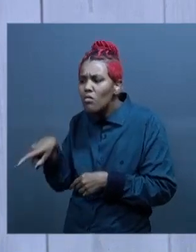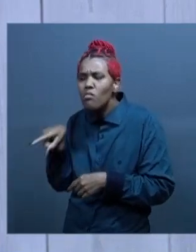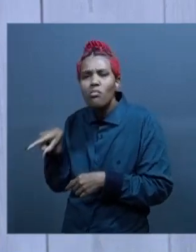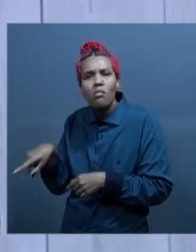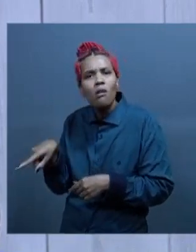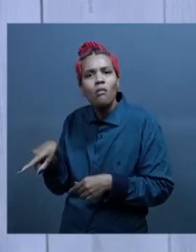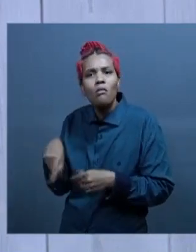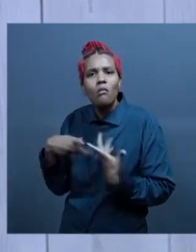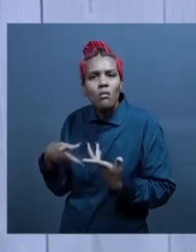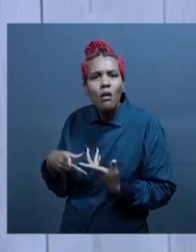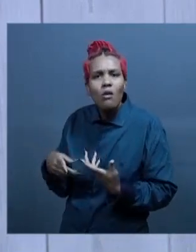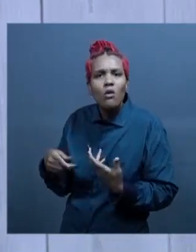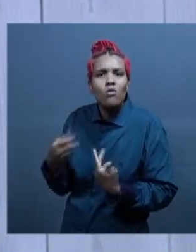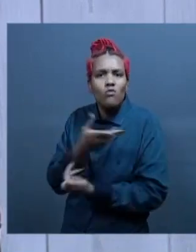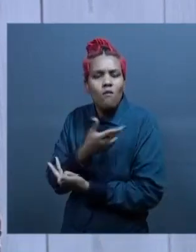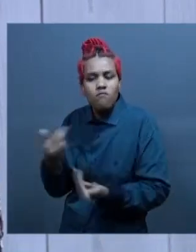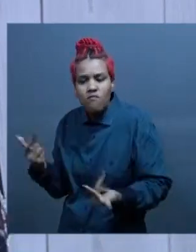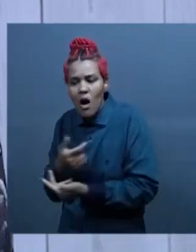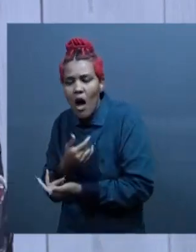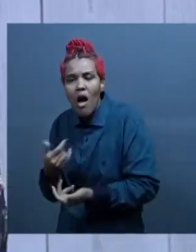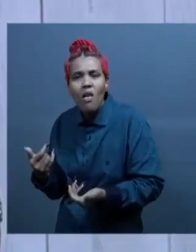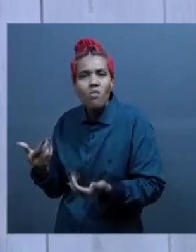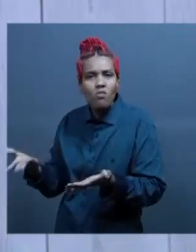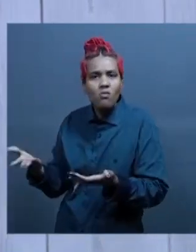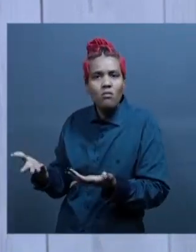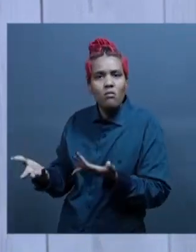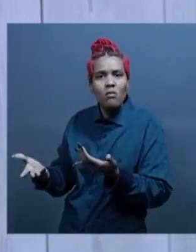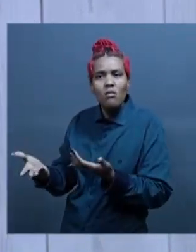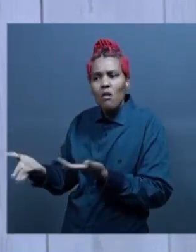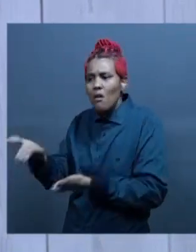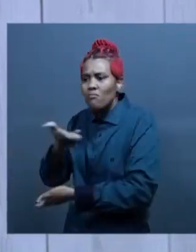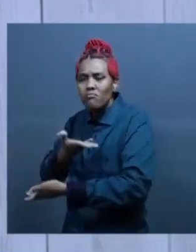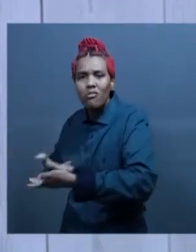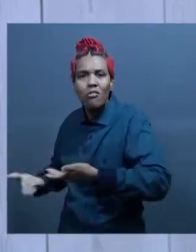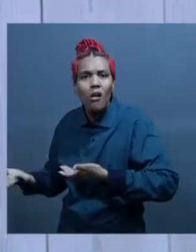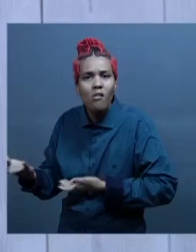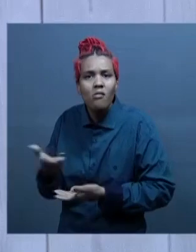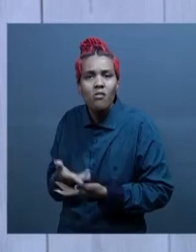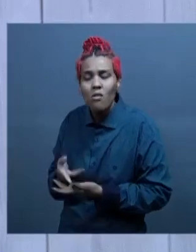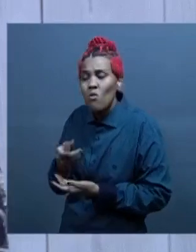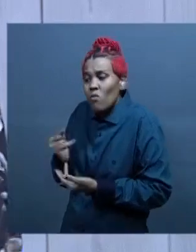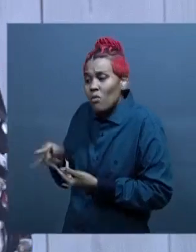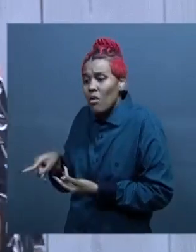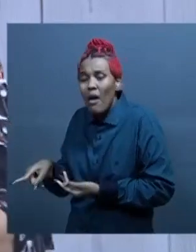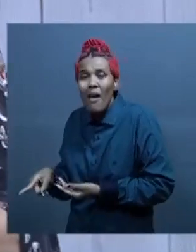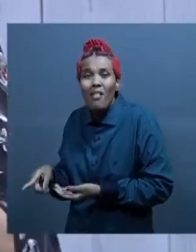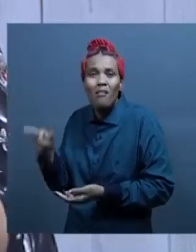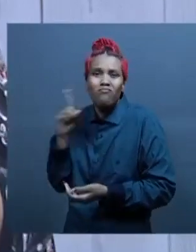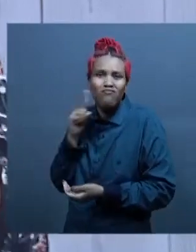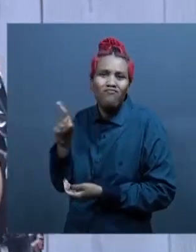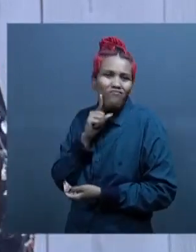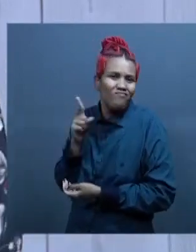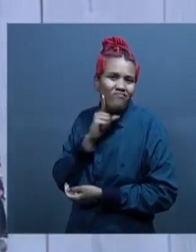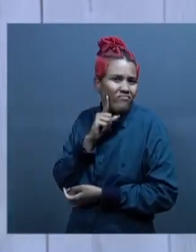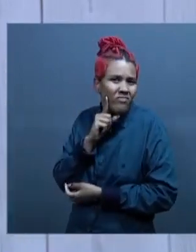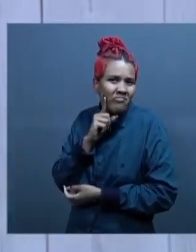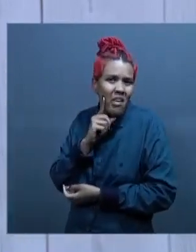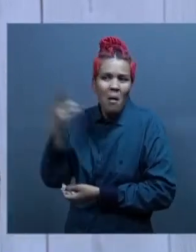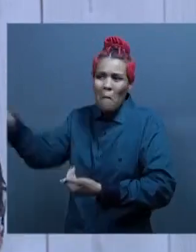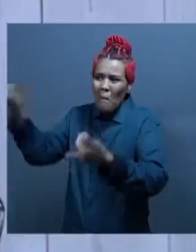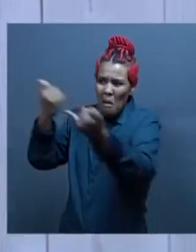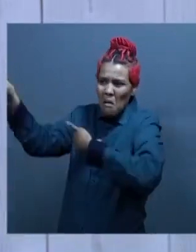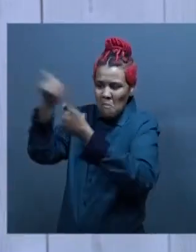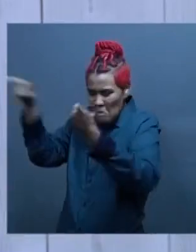de interações de comunicação que aquela pessoa recebe todo dia qualquer diferença entre a